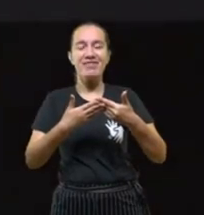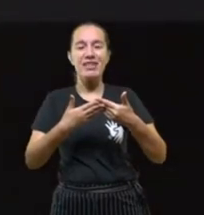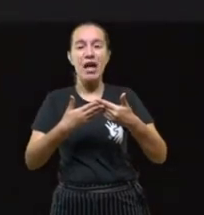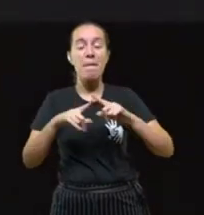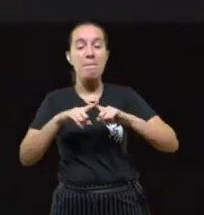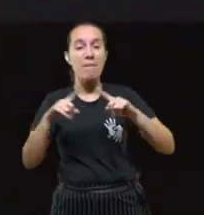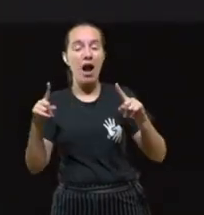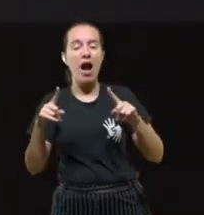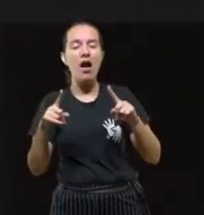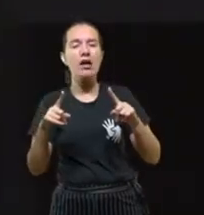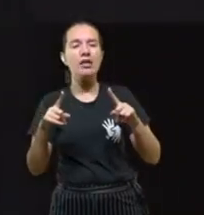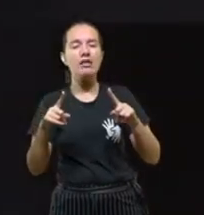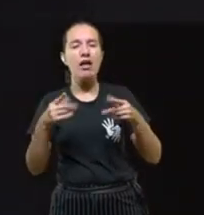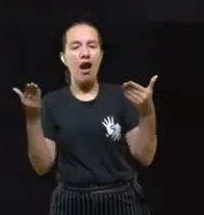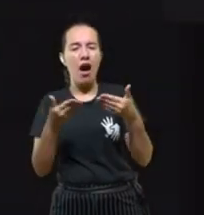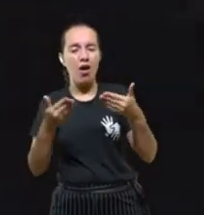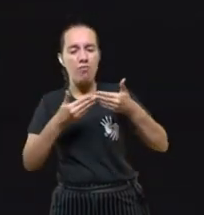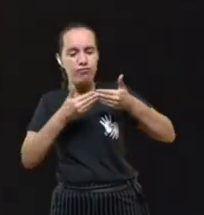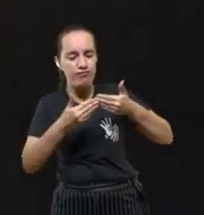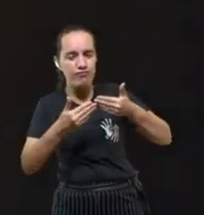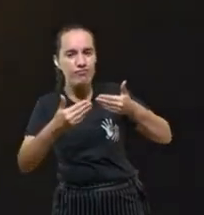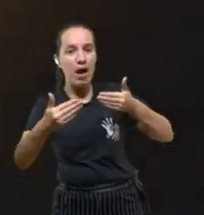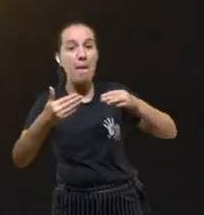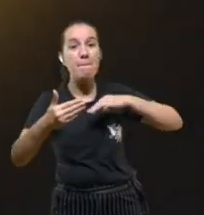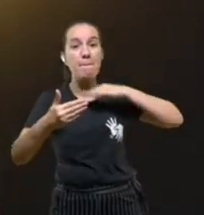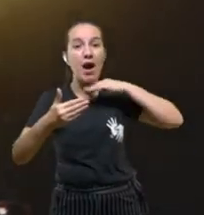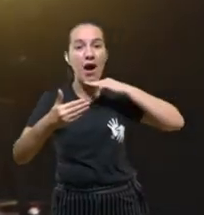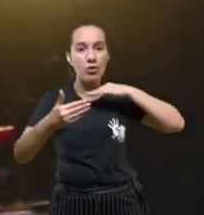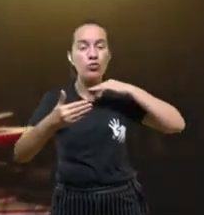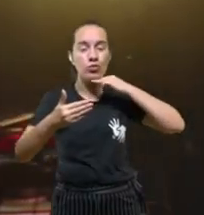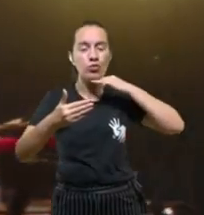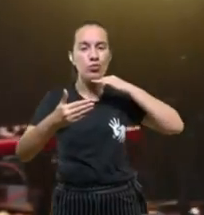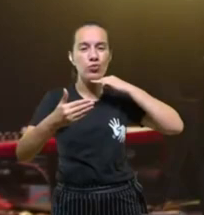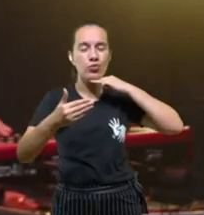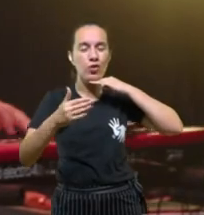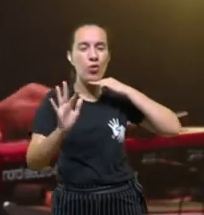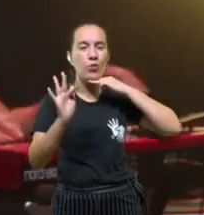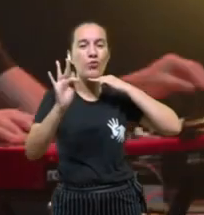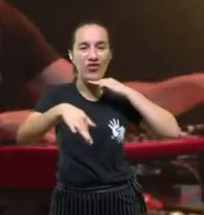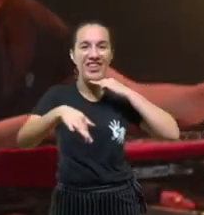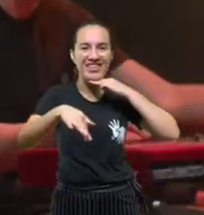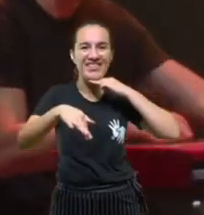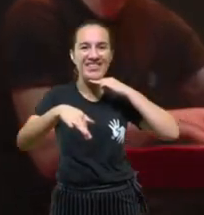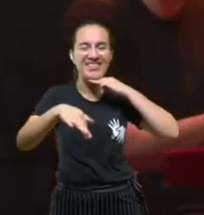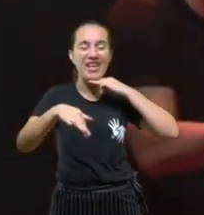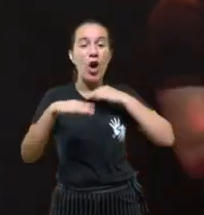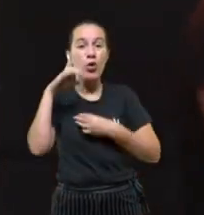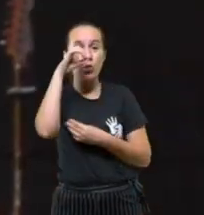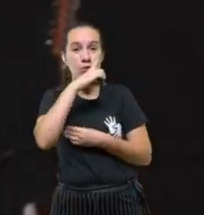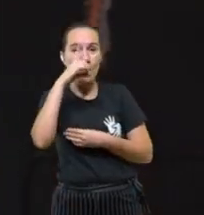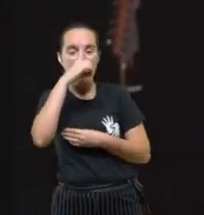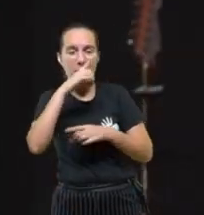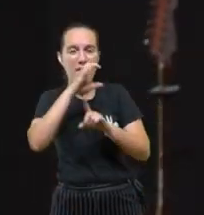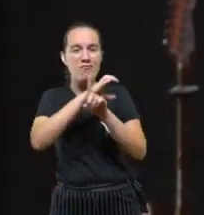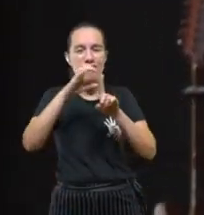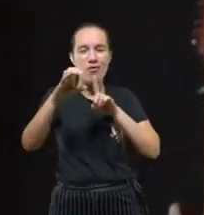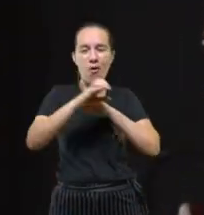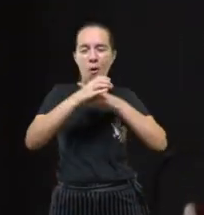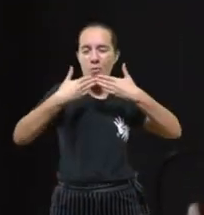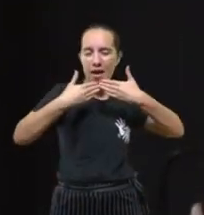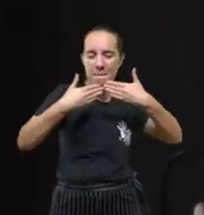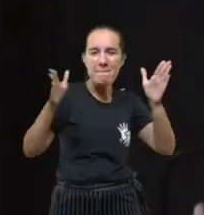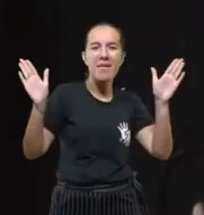último fim de semana deste mês, quando eu volto do Brasil, eu vou fazer um domingo, um culto de